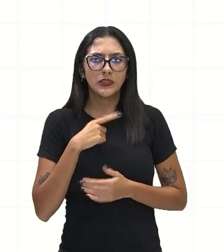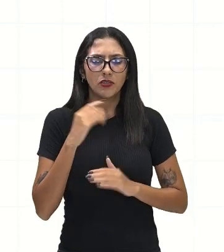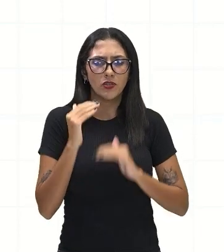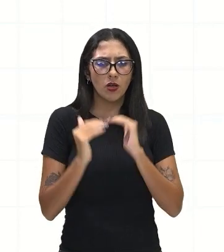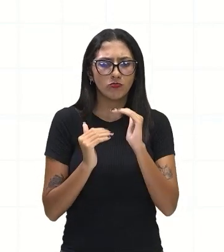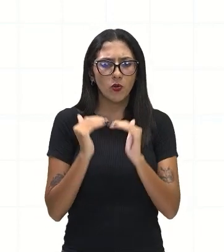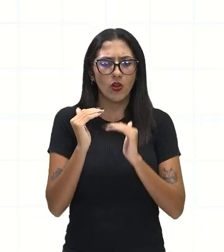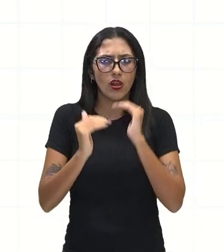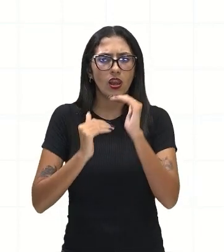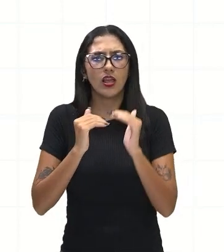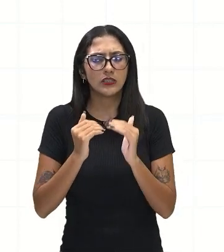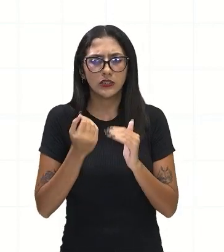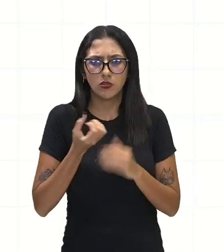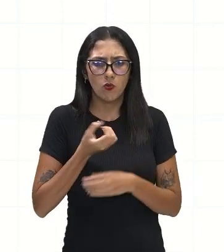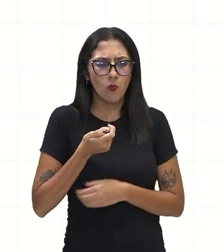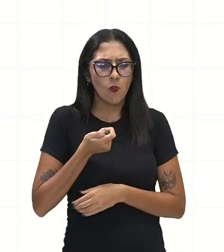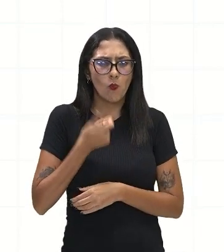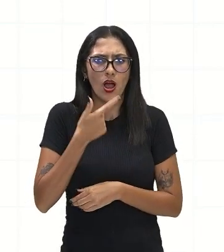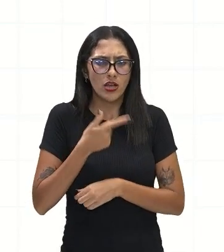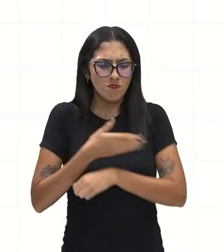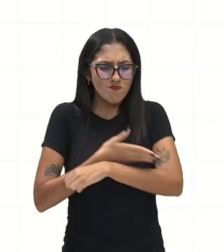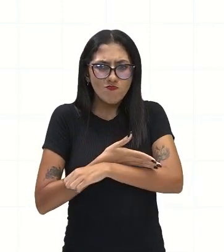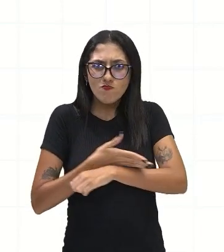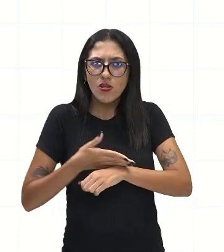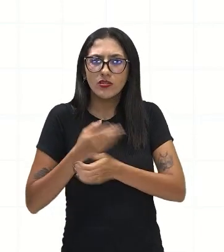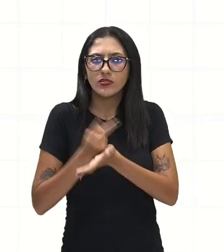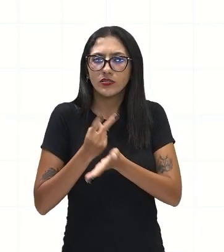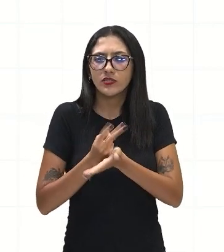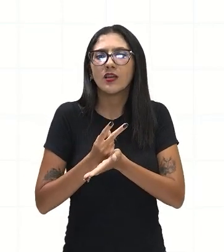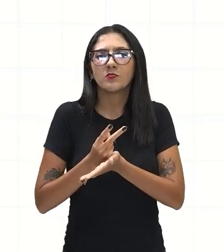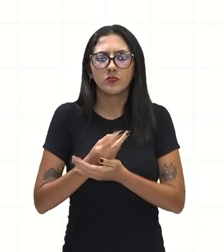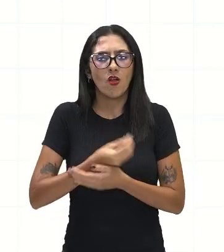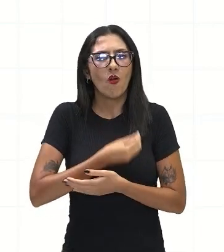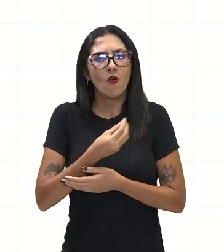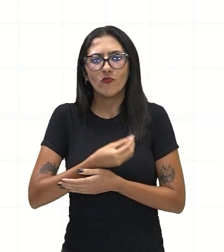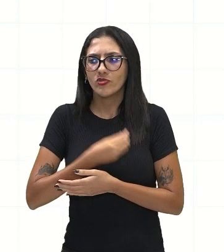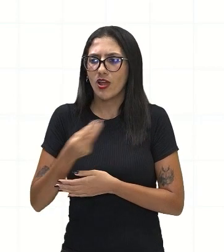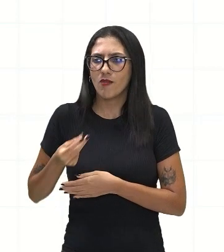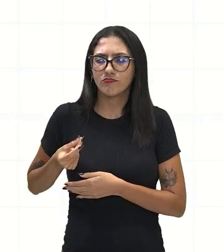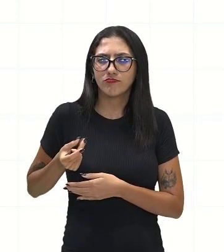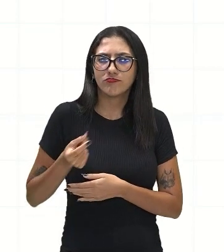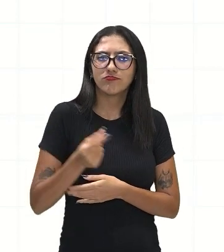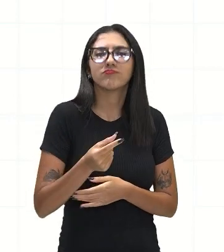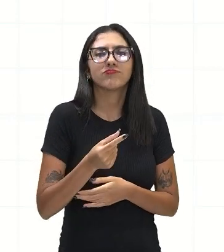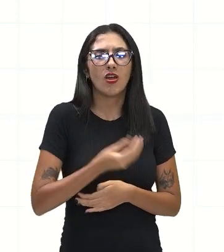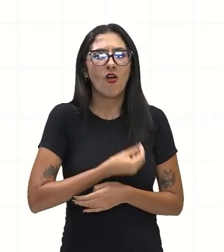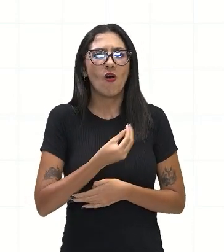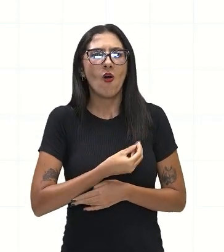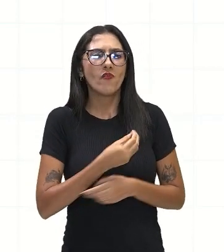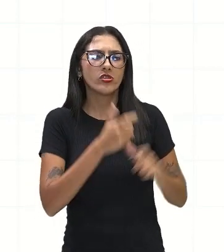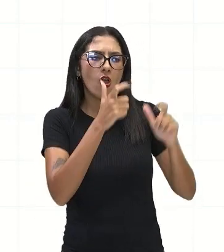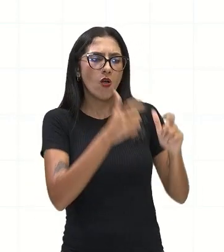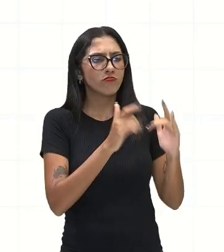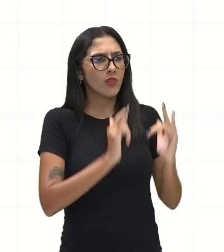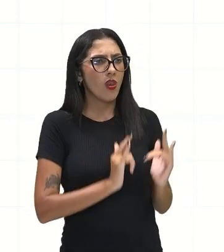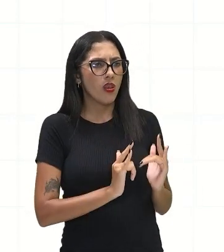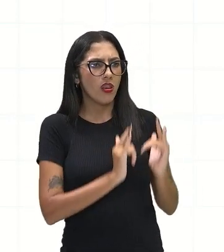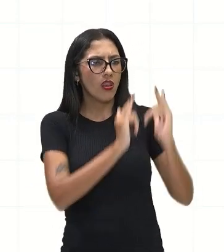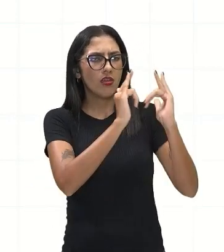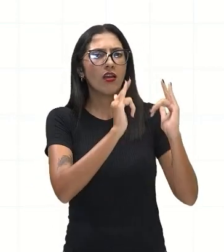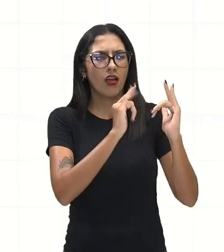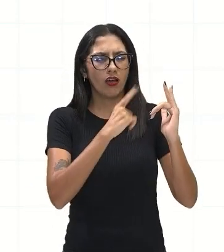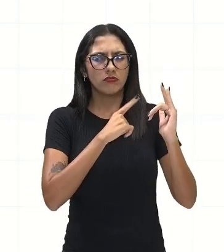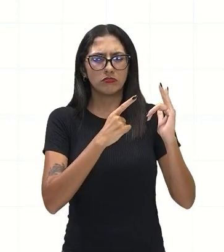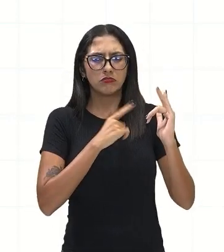na infância e viveu o resto da vida num castelo mal assombrado, com